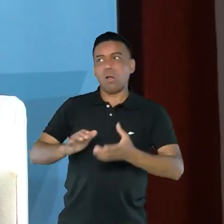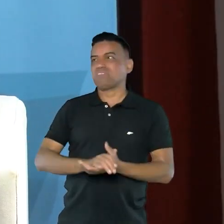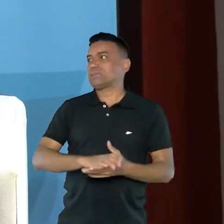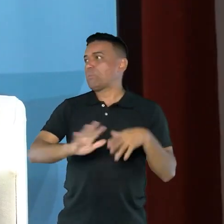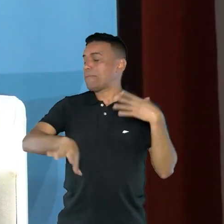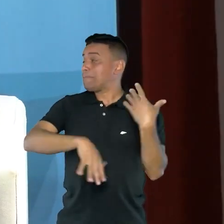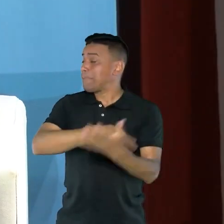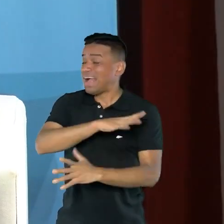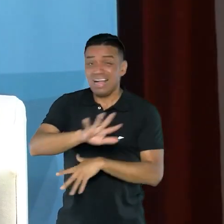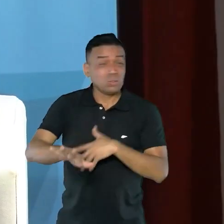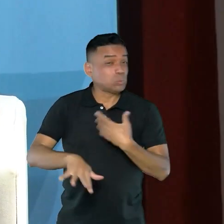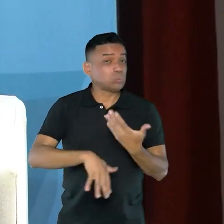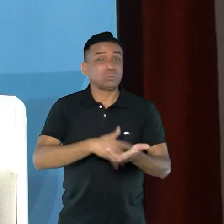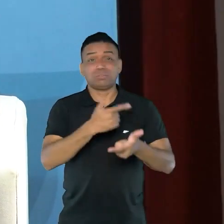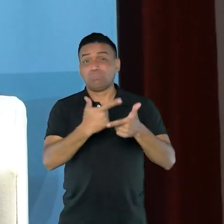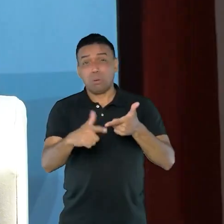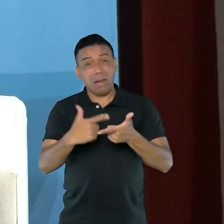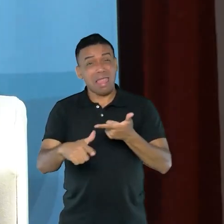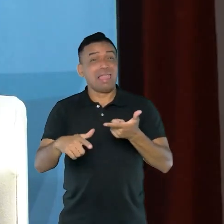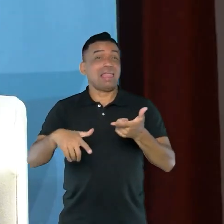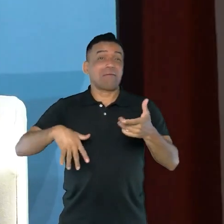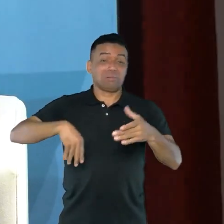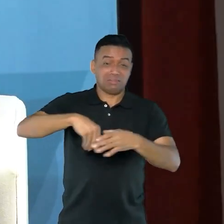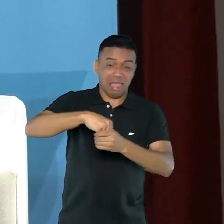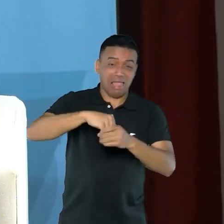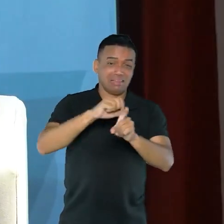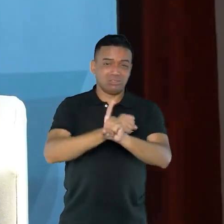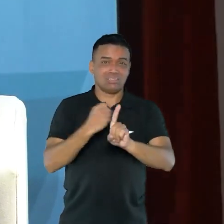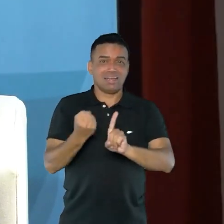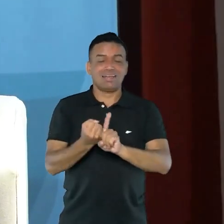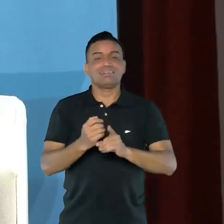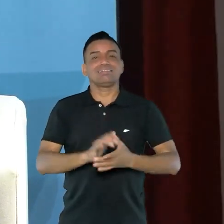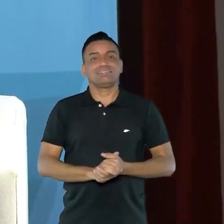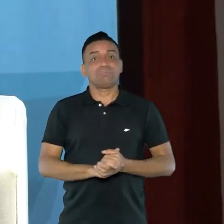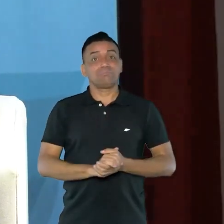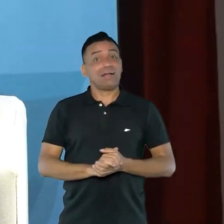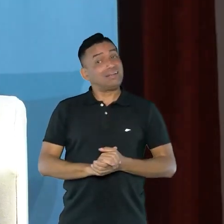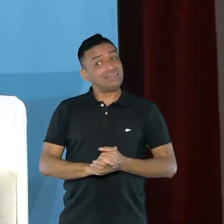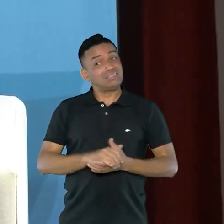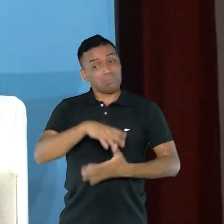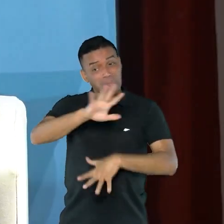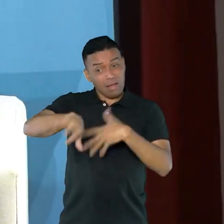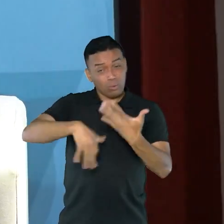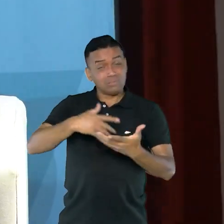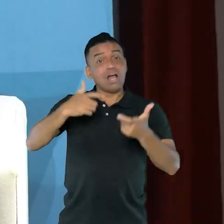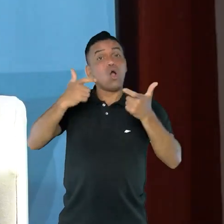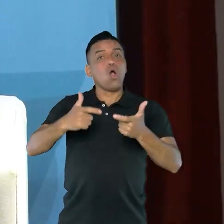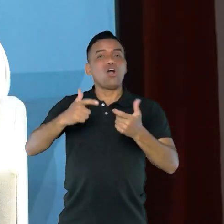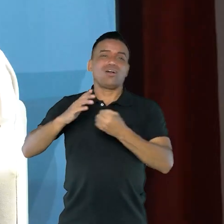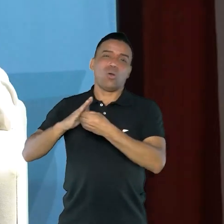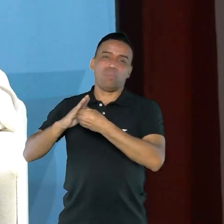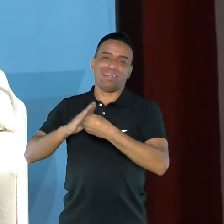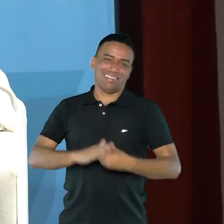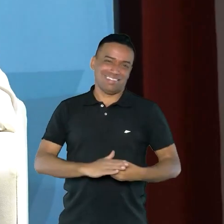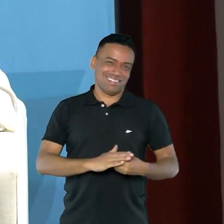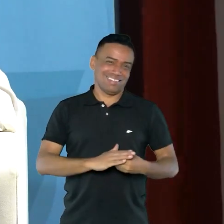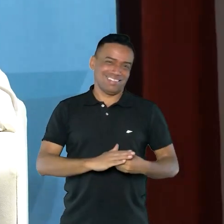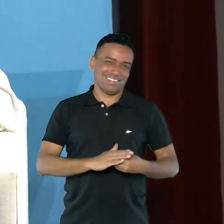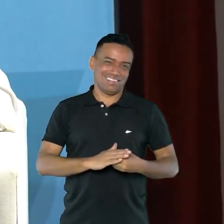caos, né? Vai ser um grande problema, mas o caos está na repressão e não no contrário, né? Então, poder falar disso